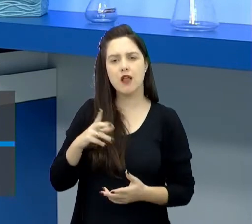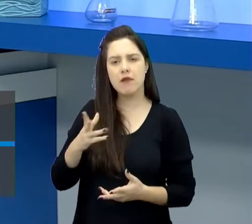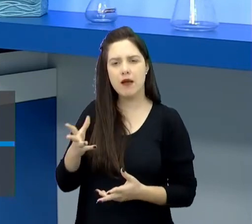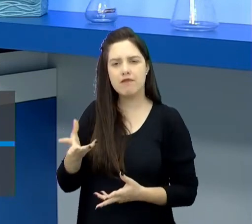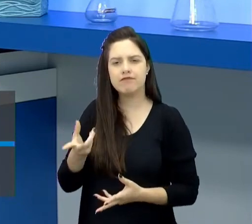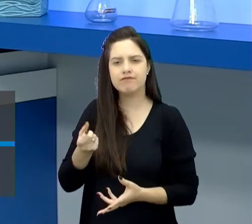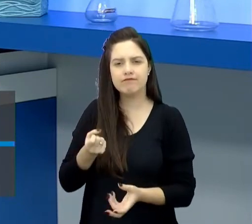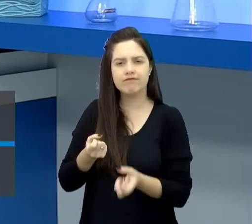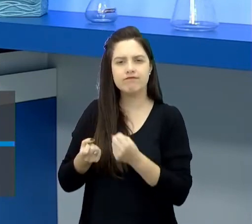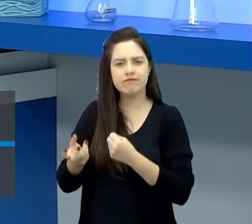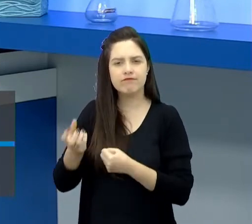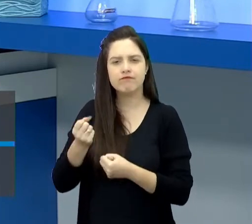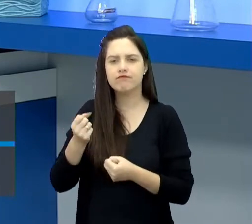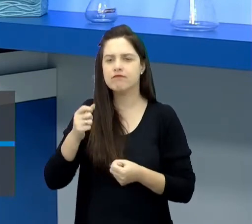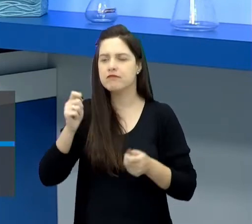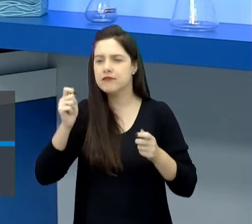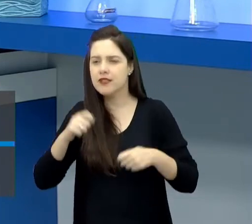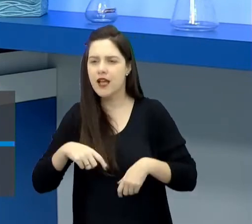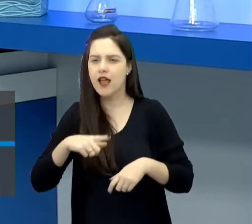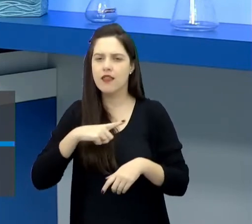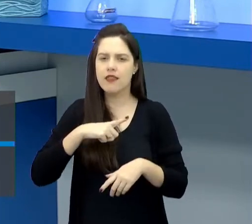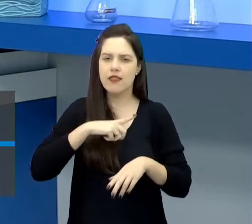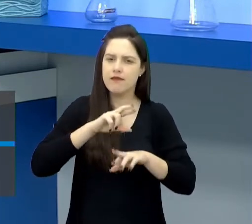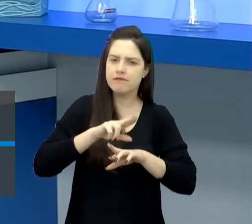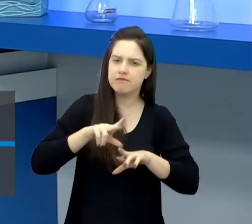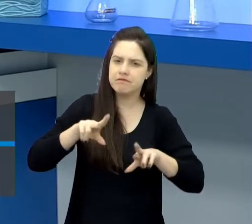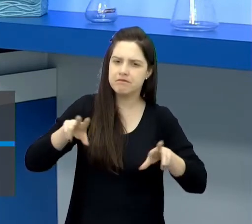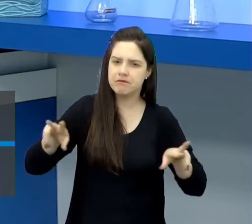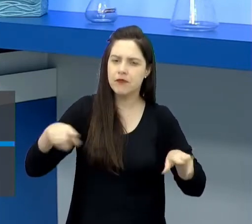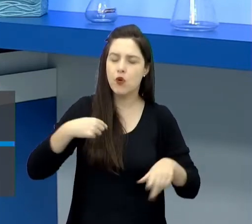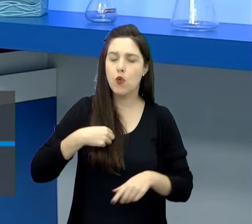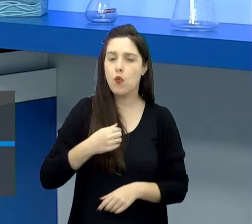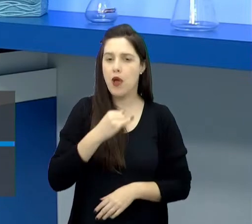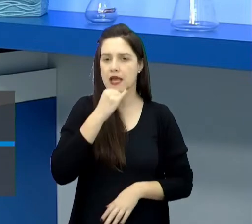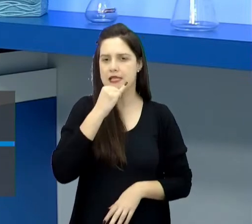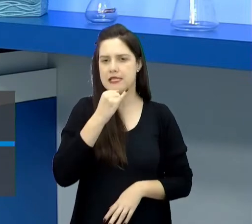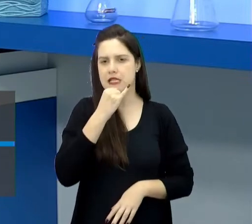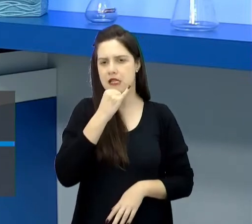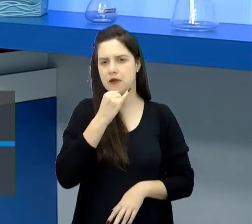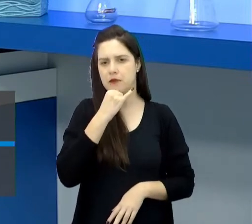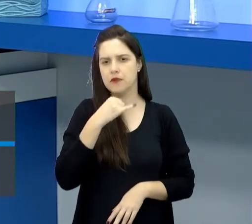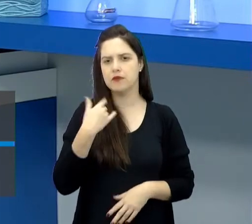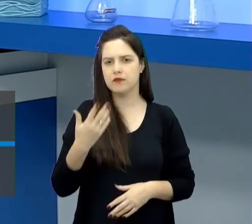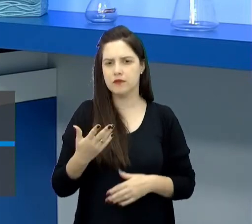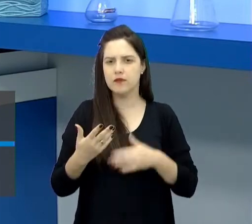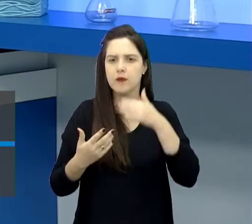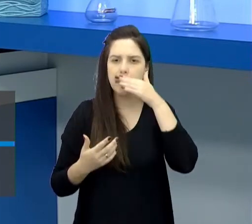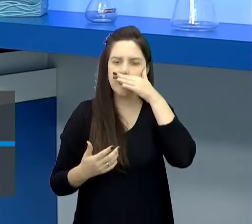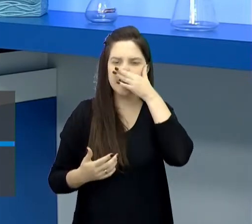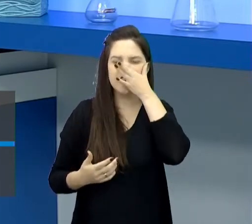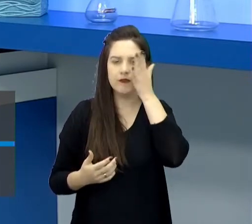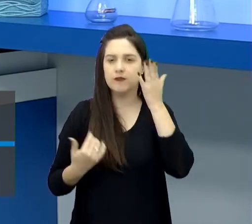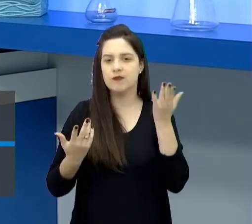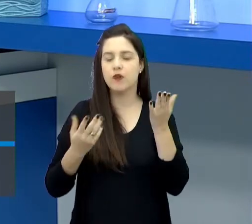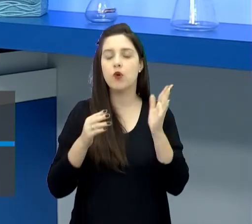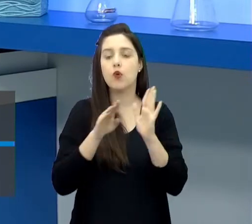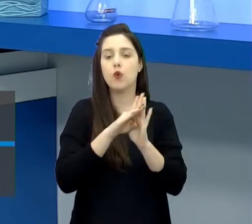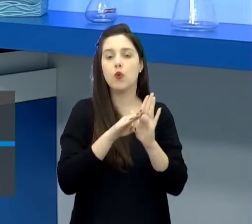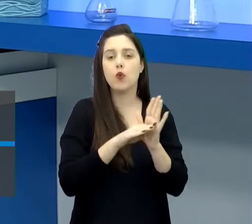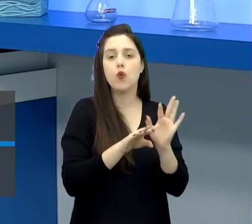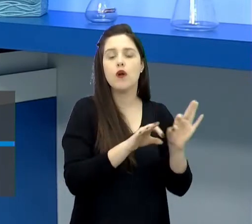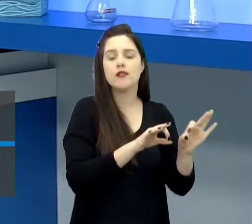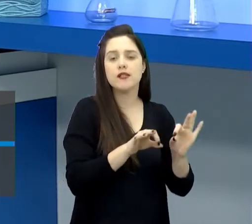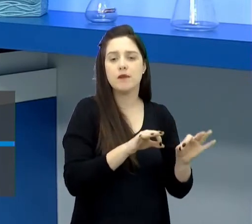que poderia ser a diferença, do que poderia ser um exemplo de planejamento e orçamento para vocês terem